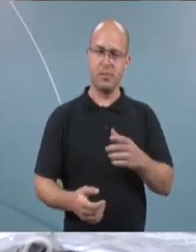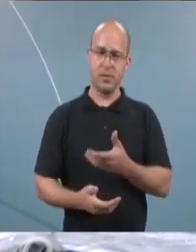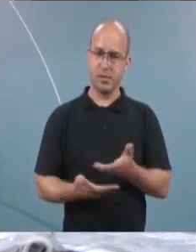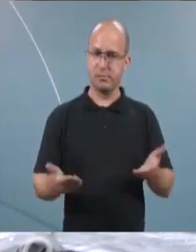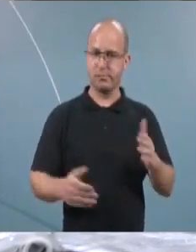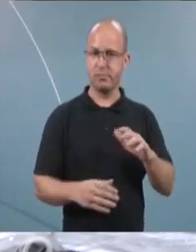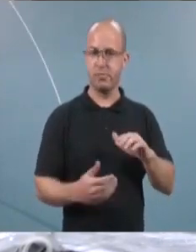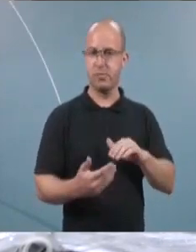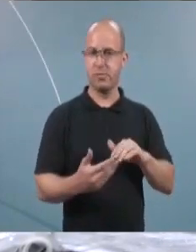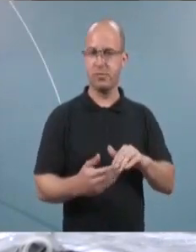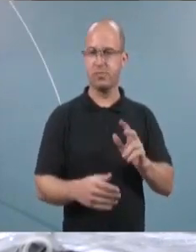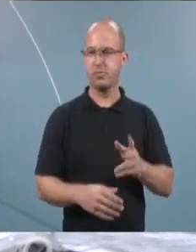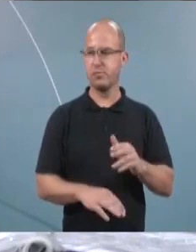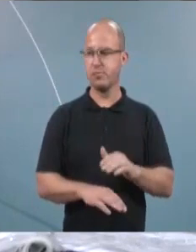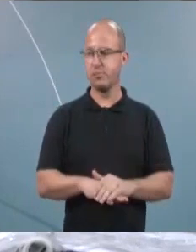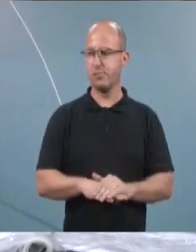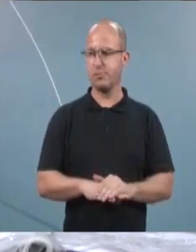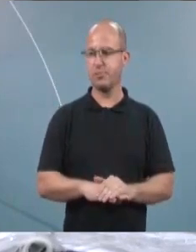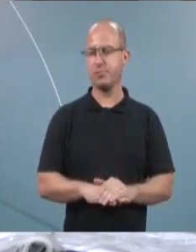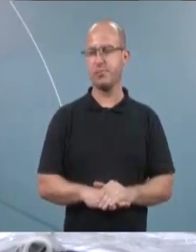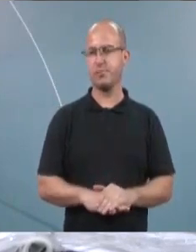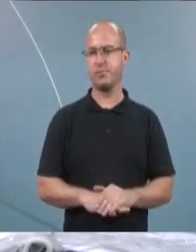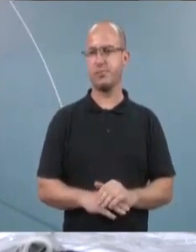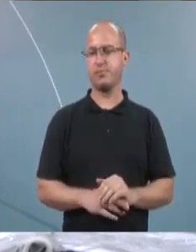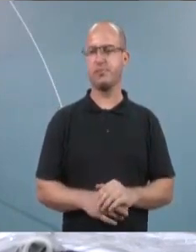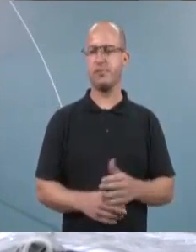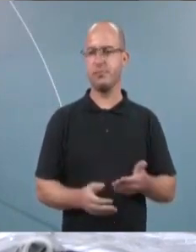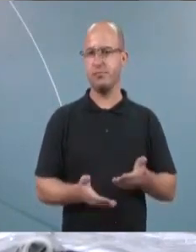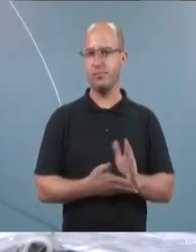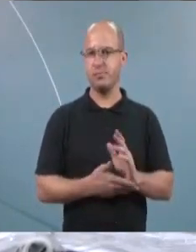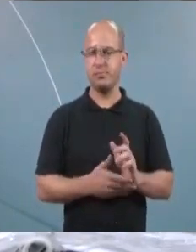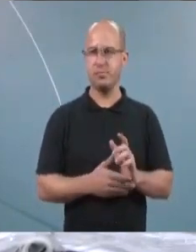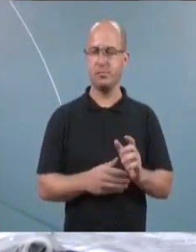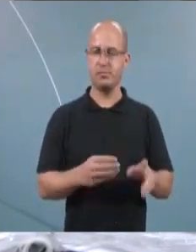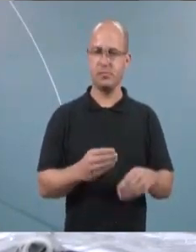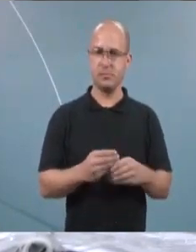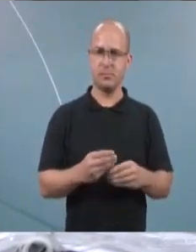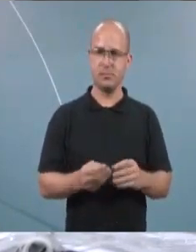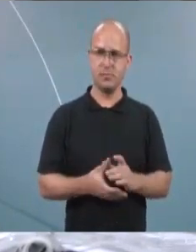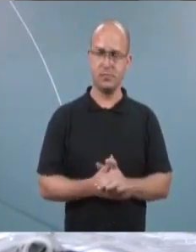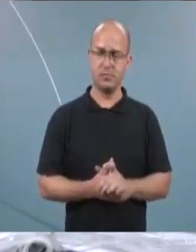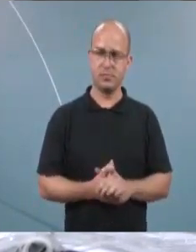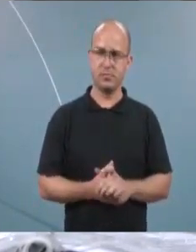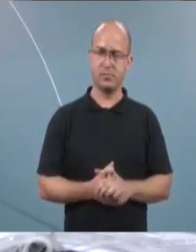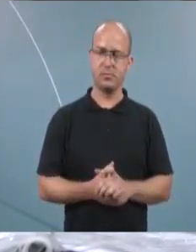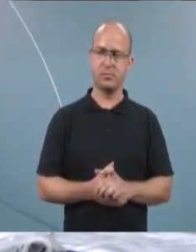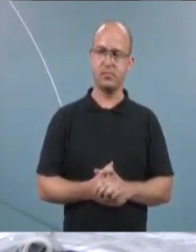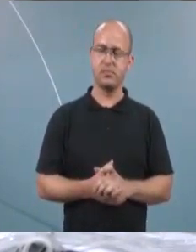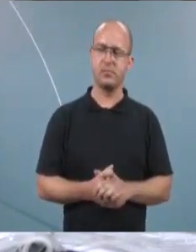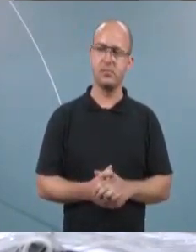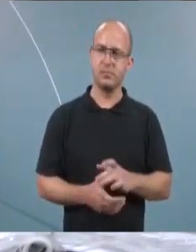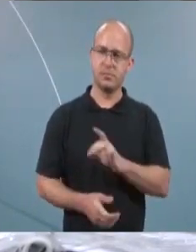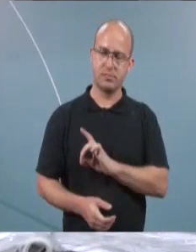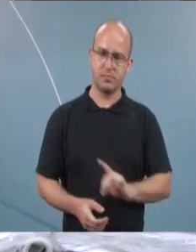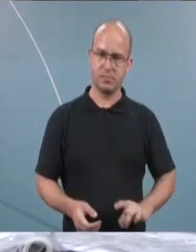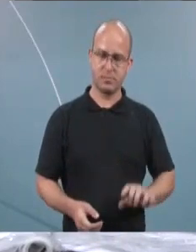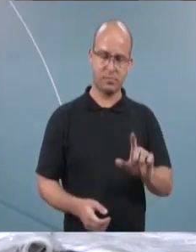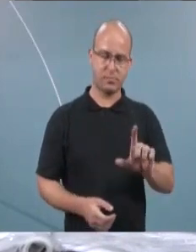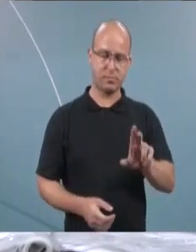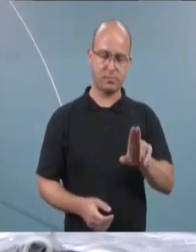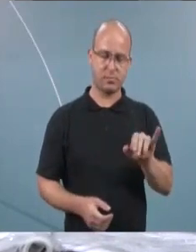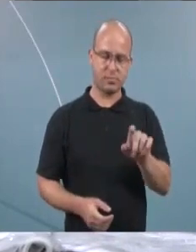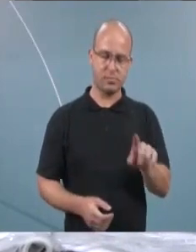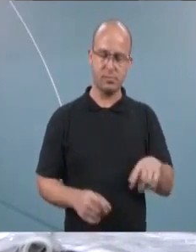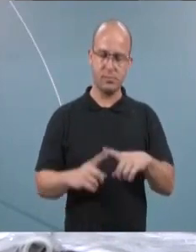permaneça Como estão aprovado as emendas ainda Deputado luí Eduardo